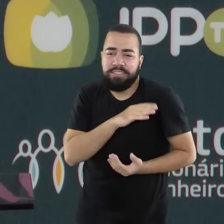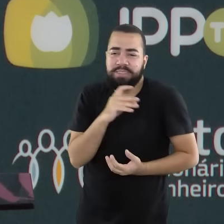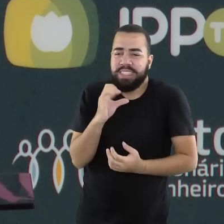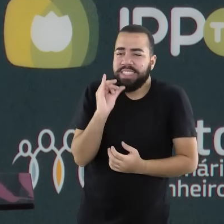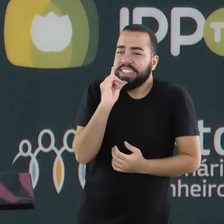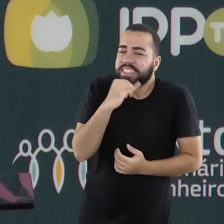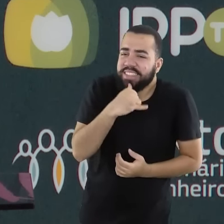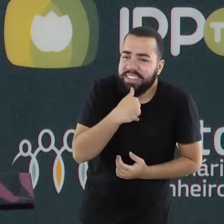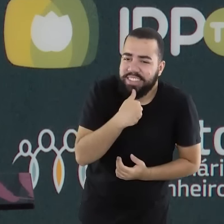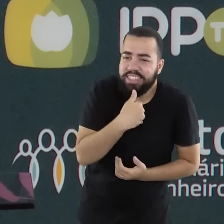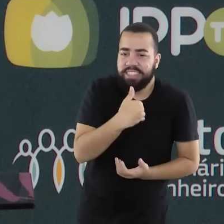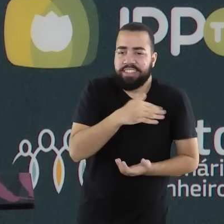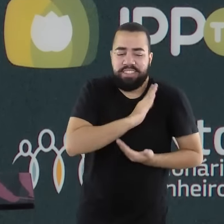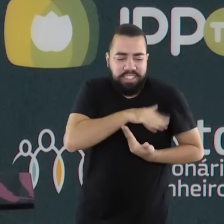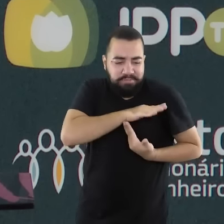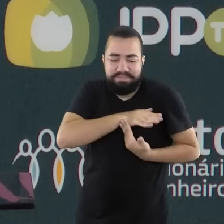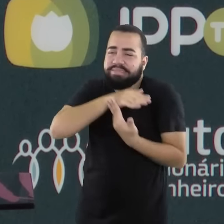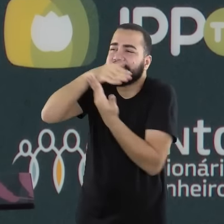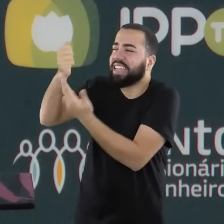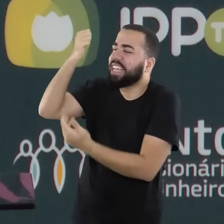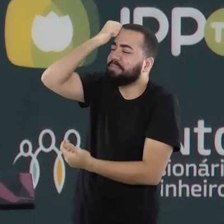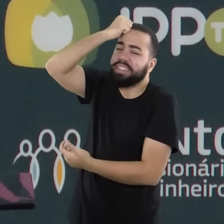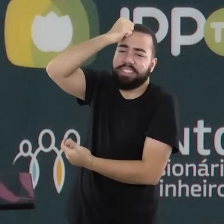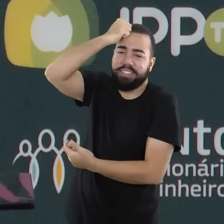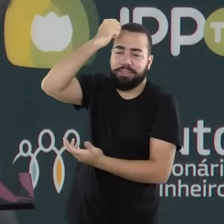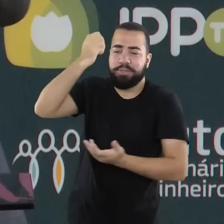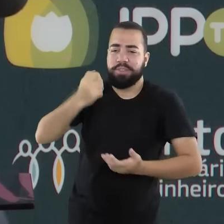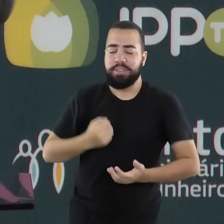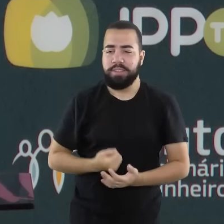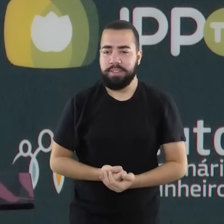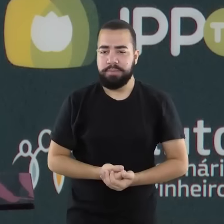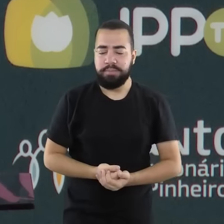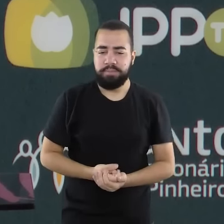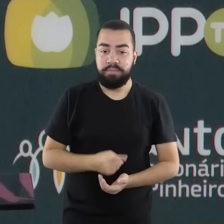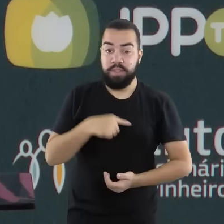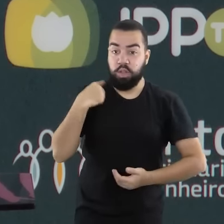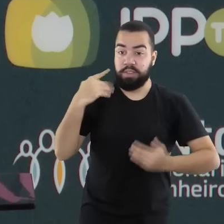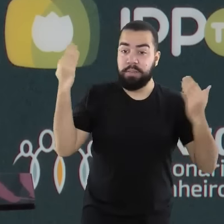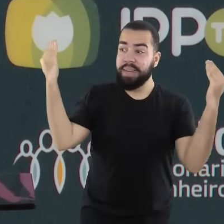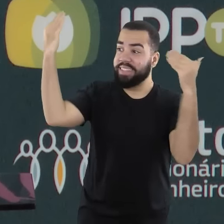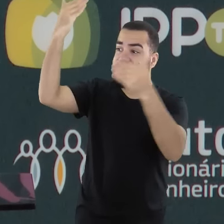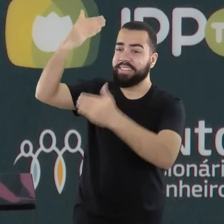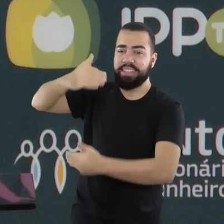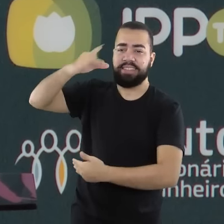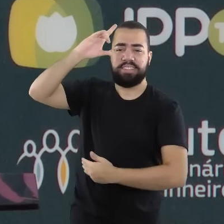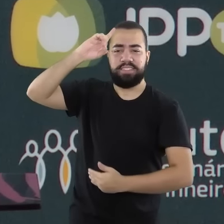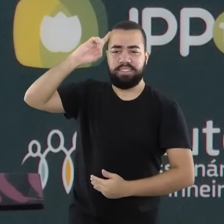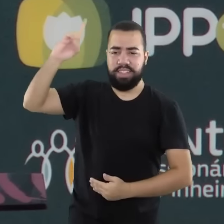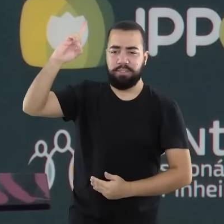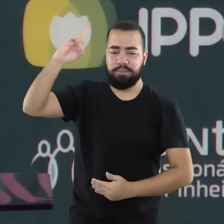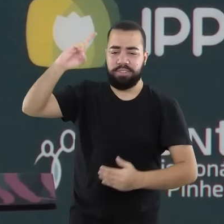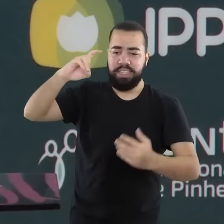reconhecer aquilo que somos diante de Deus e da grandeza de Deus.